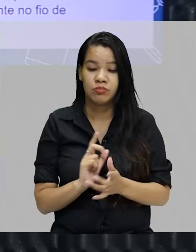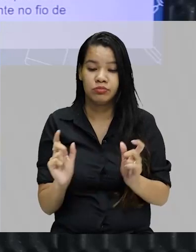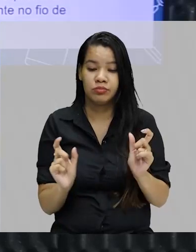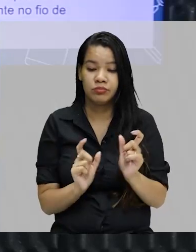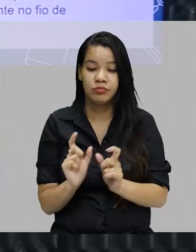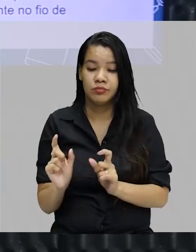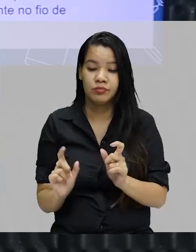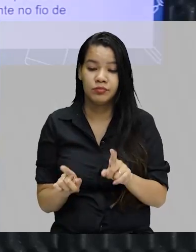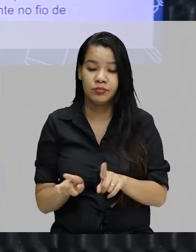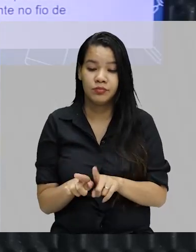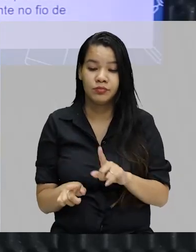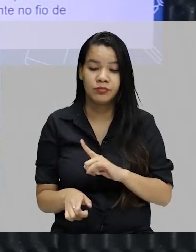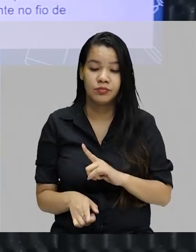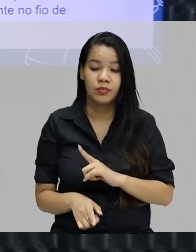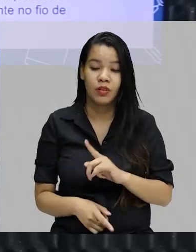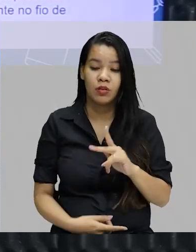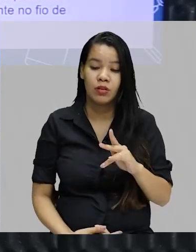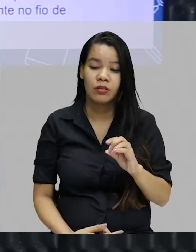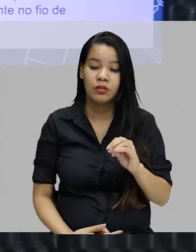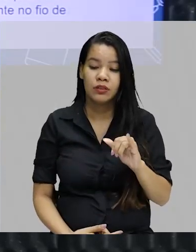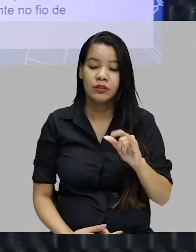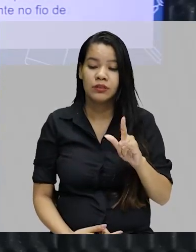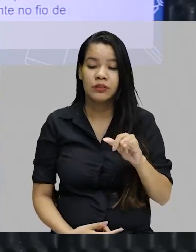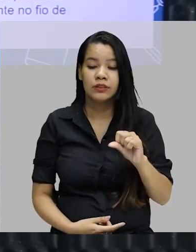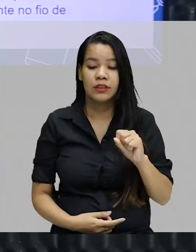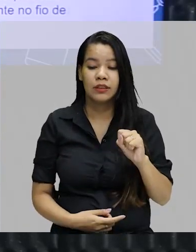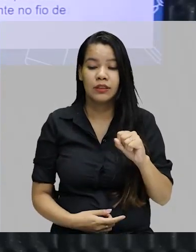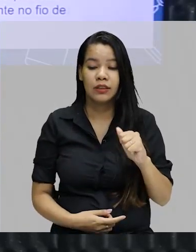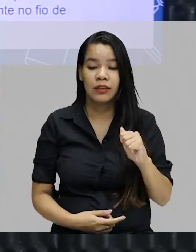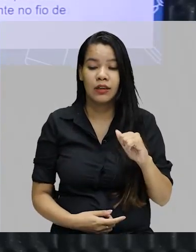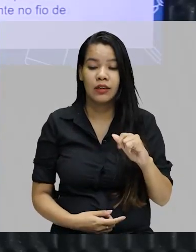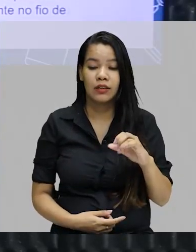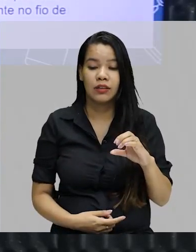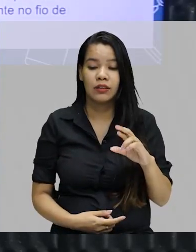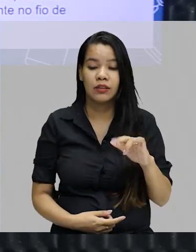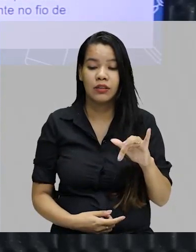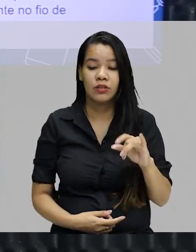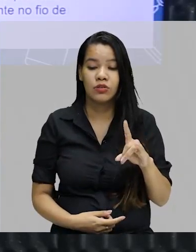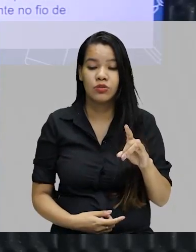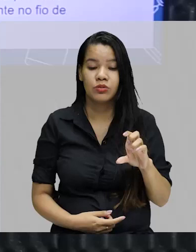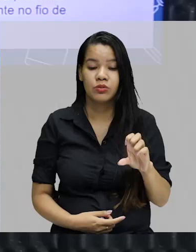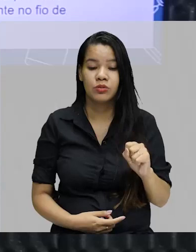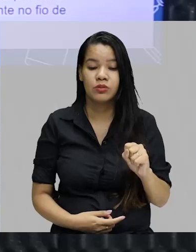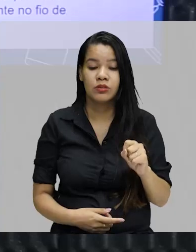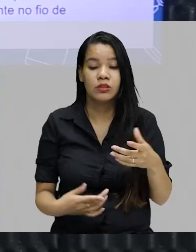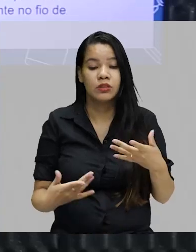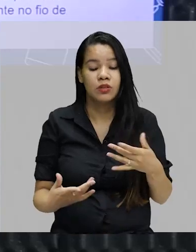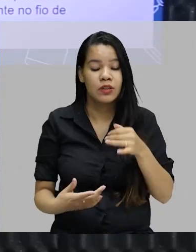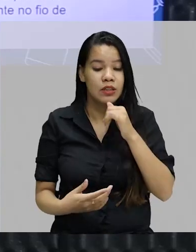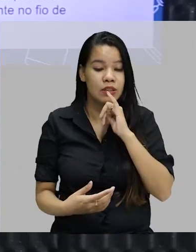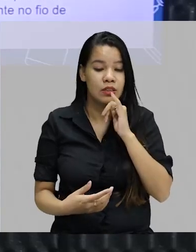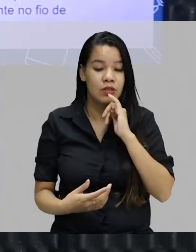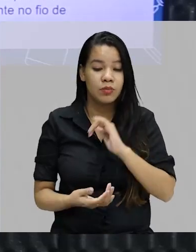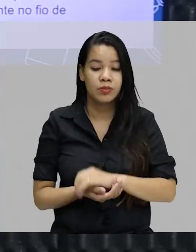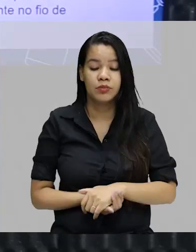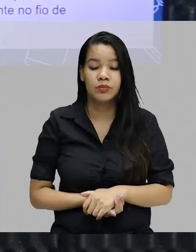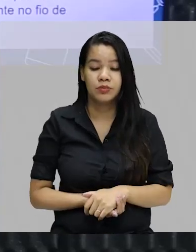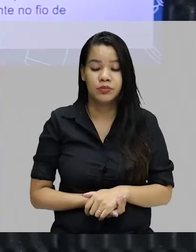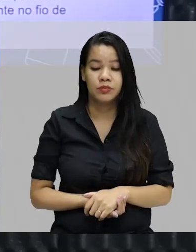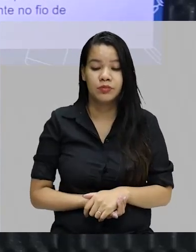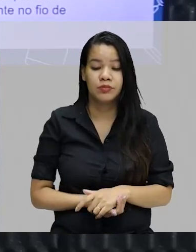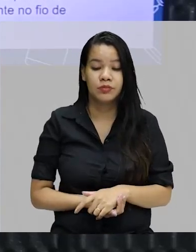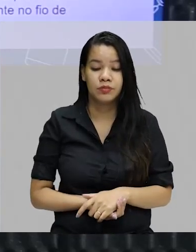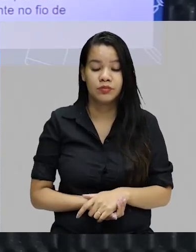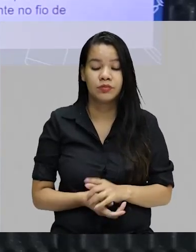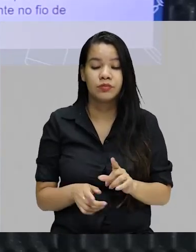os polissacarídeos, ok? E aí a celulose, por exemplo, ele é um polissacarídeo.